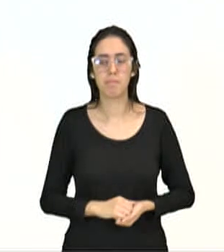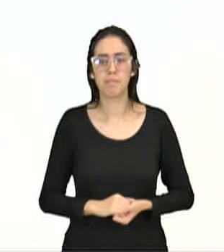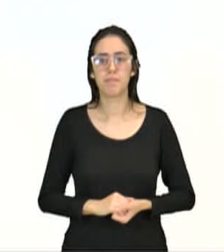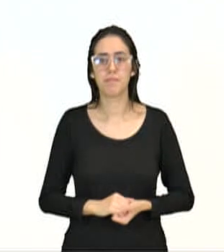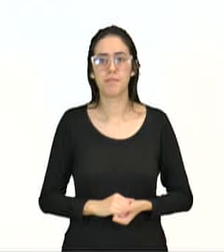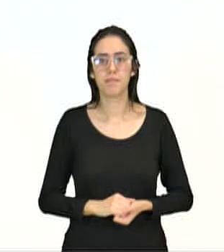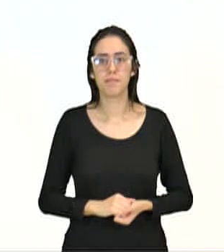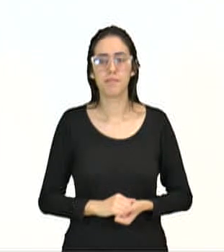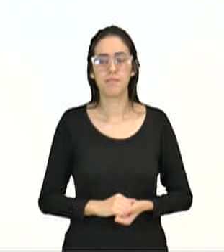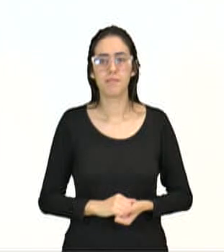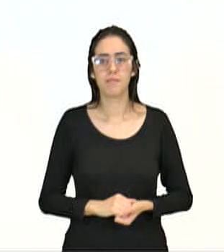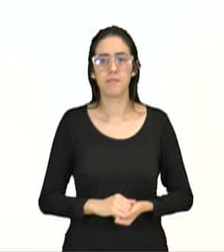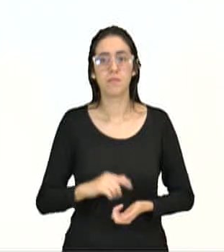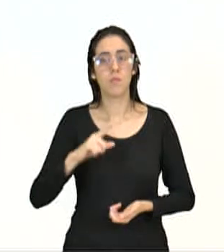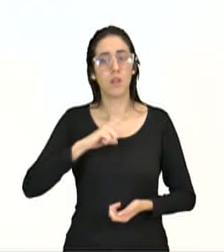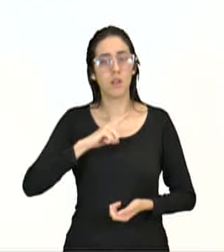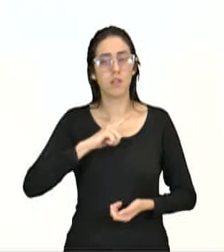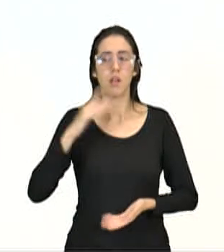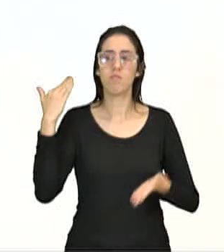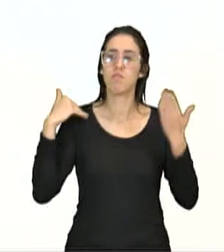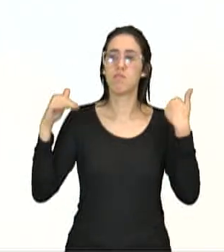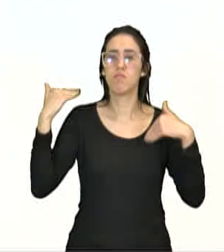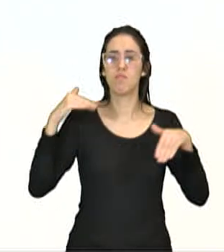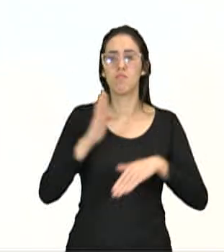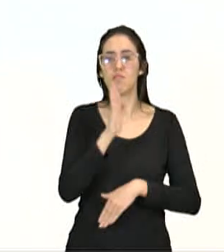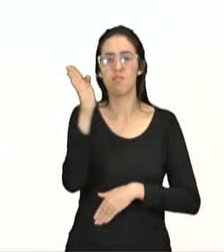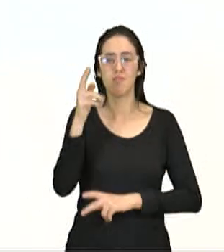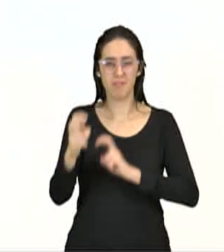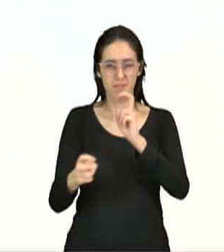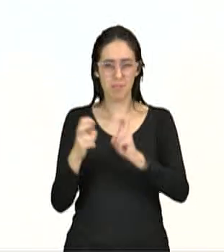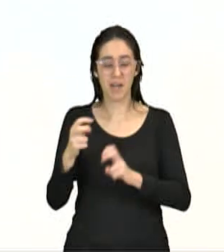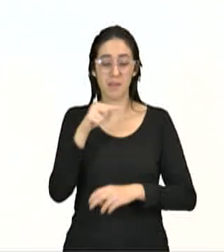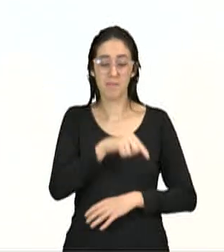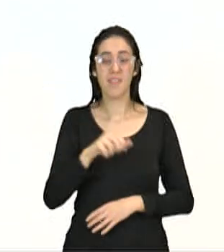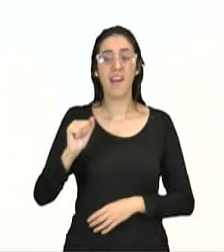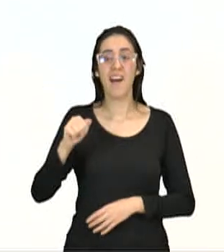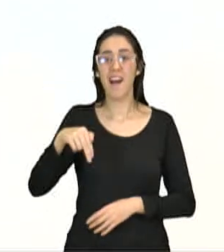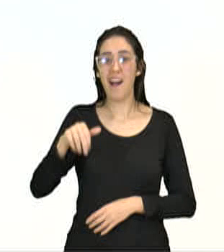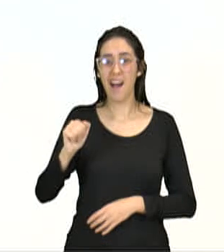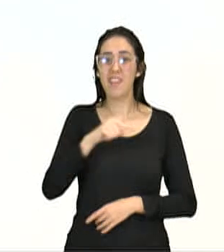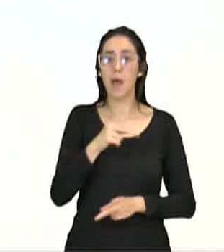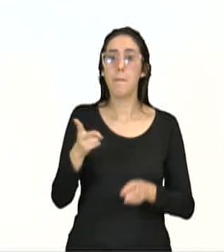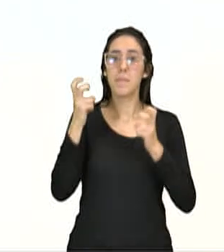durante um passeio a um parque de diversões, Ana relatou que na